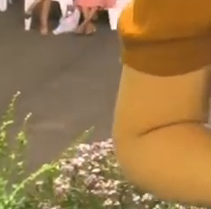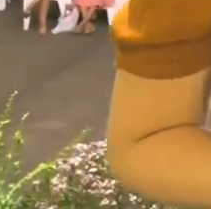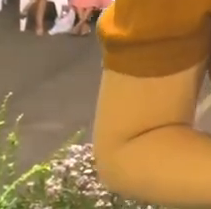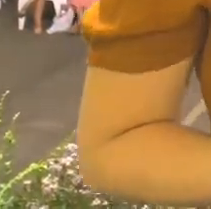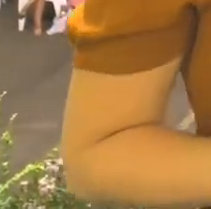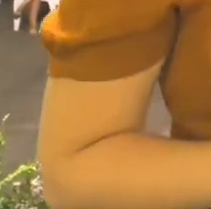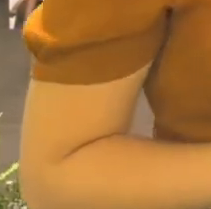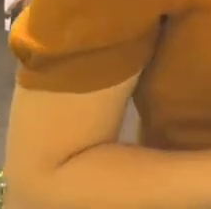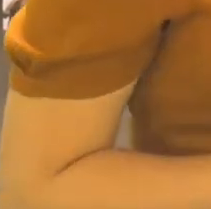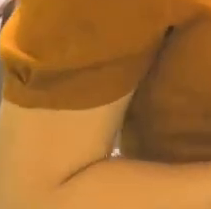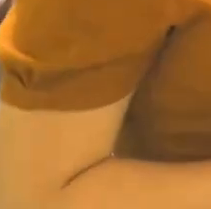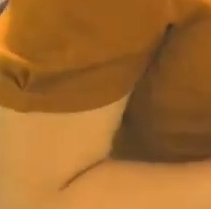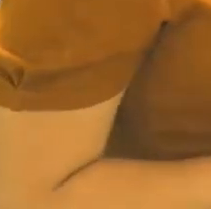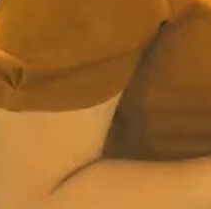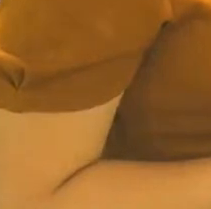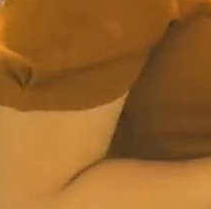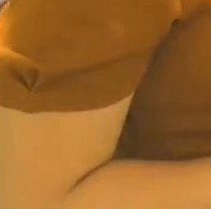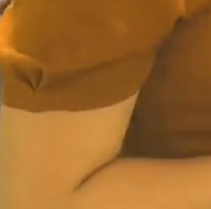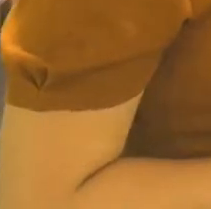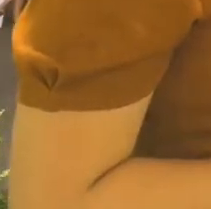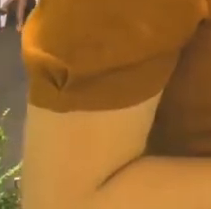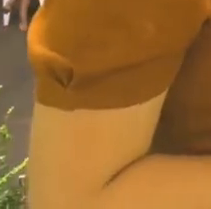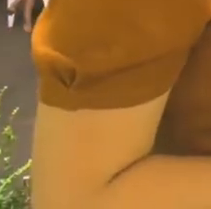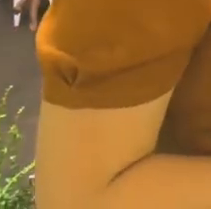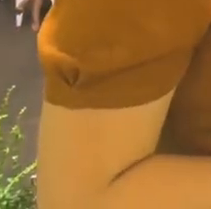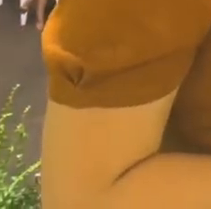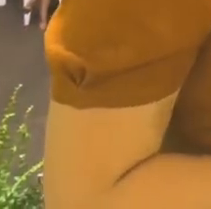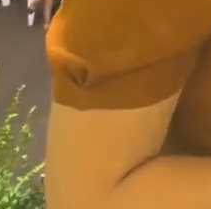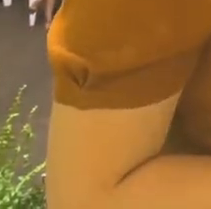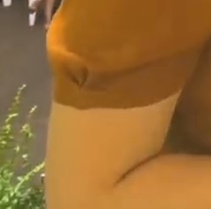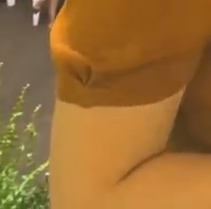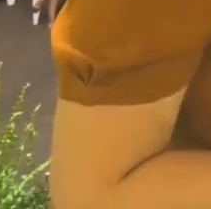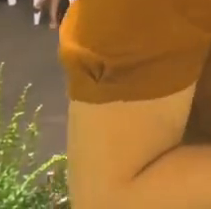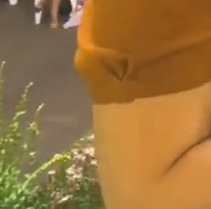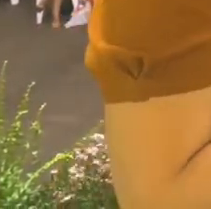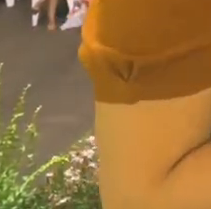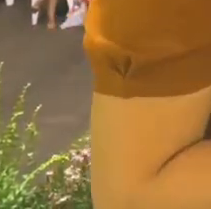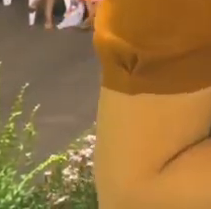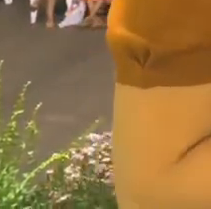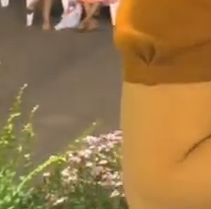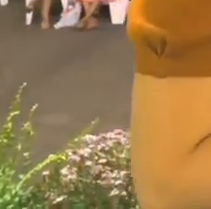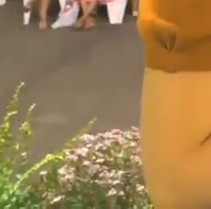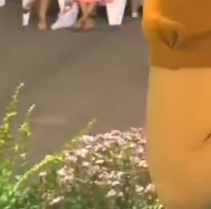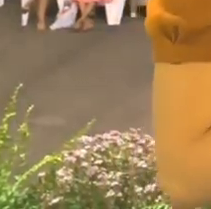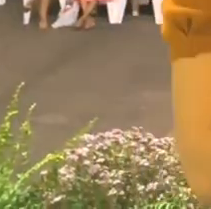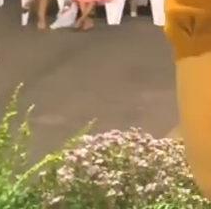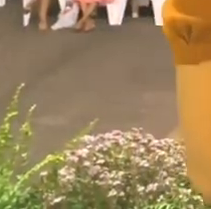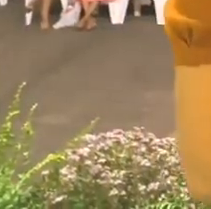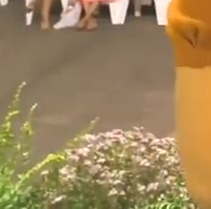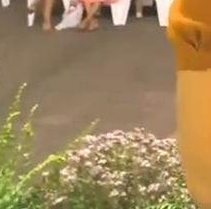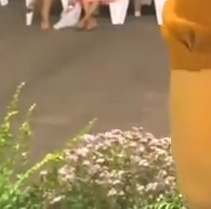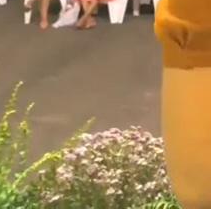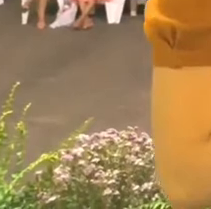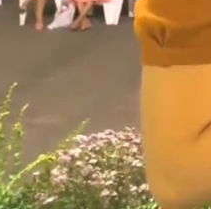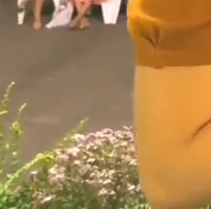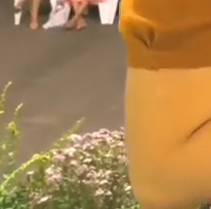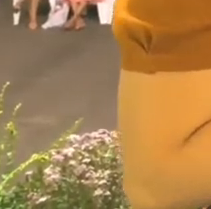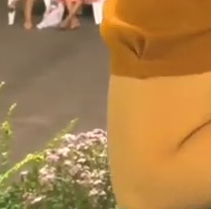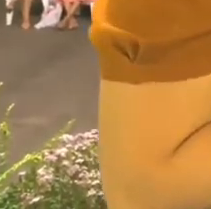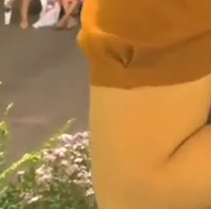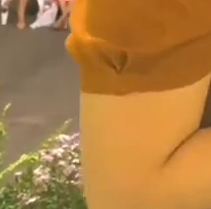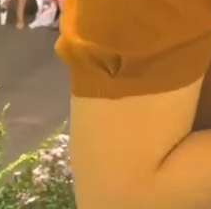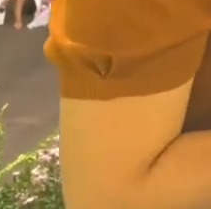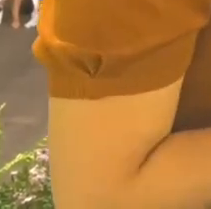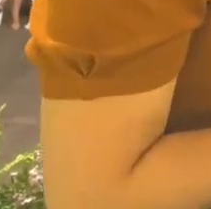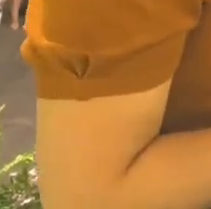homem usado por Deus vai pregar a mensagem do evangelho que eu tenho certeza vão acontecer nesse lugar Bianca eu